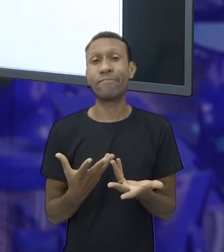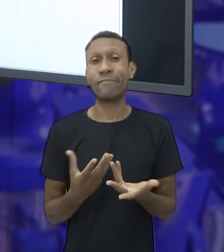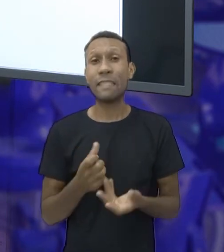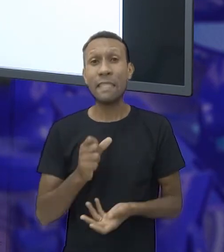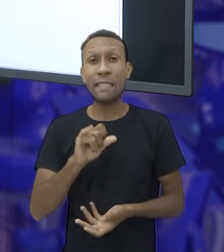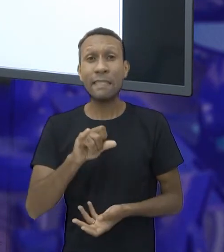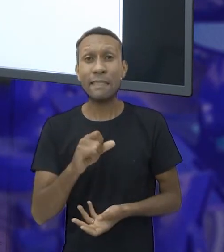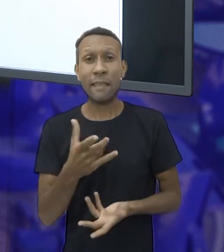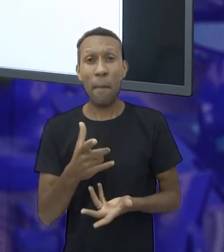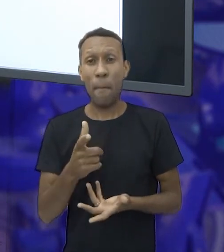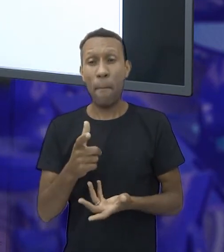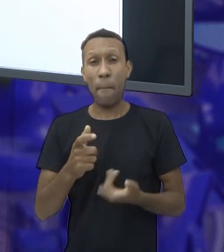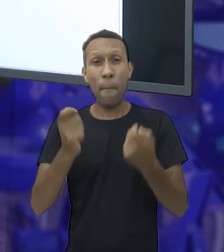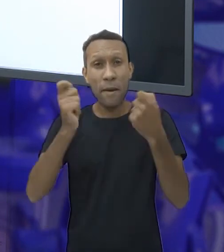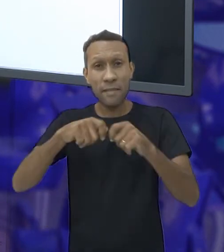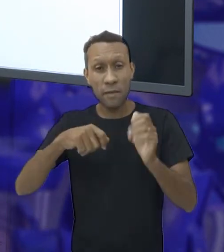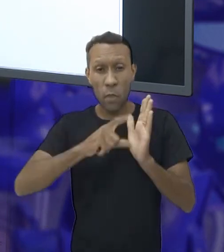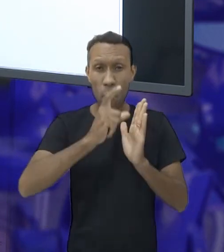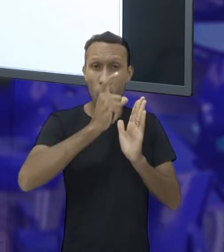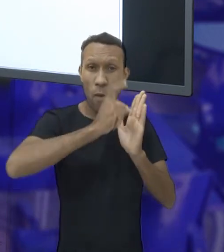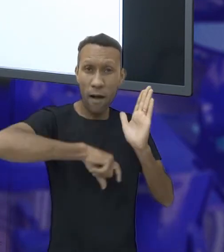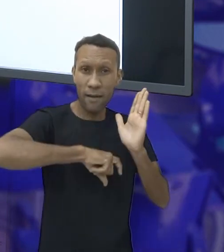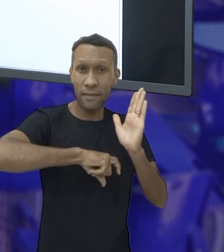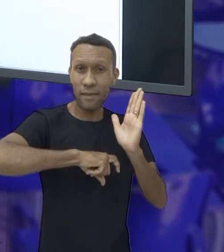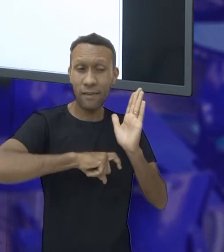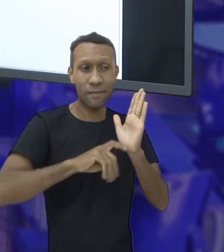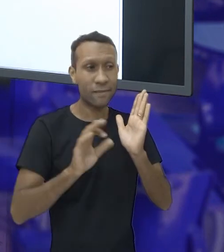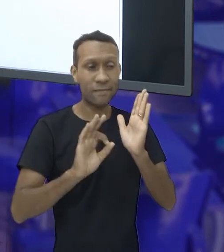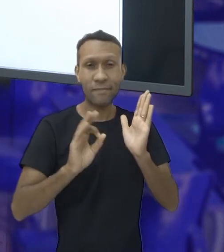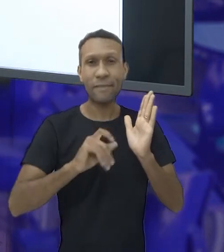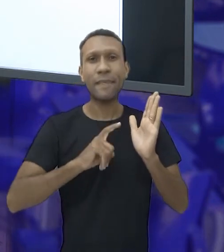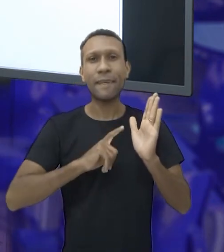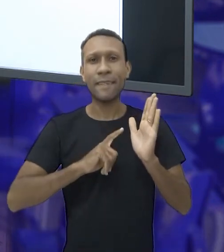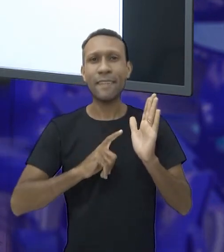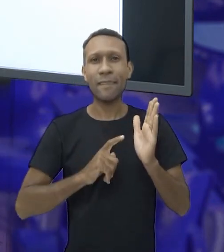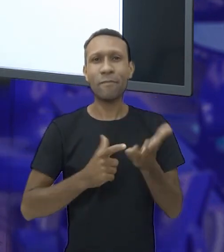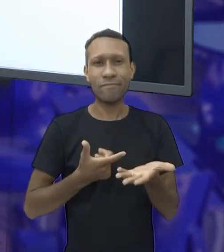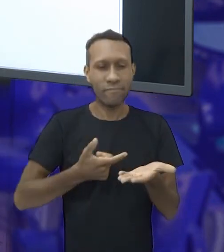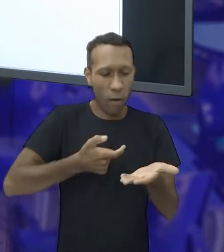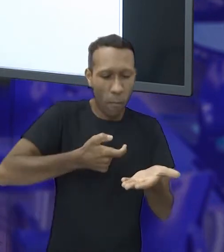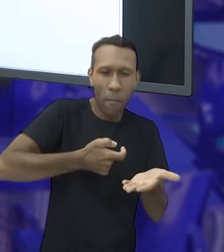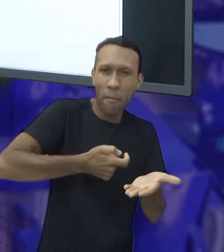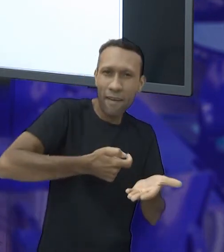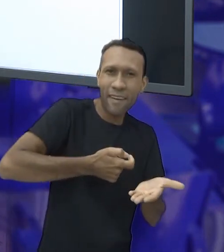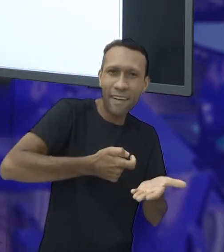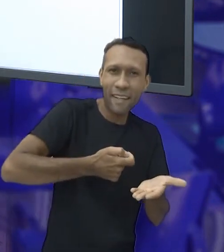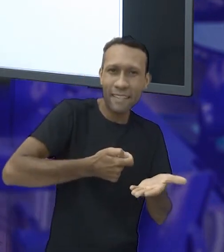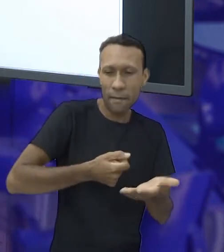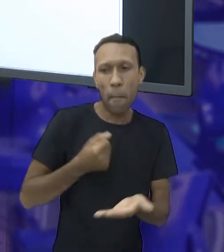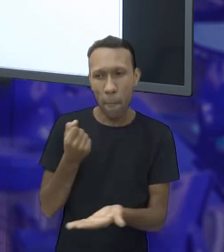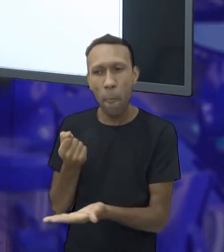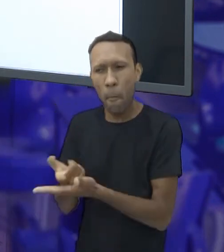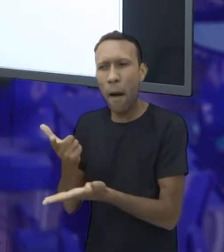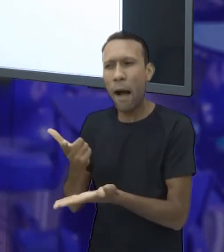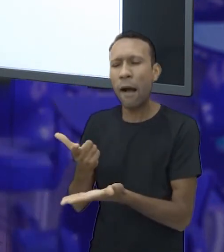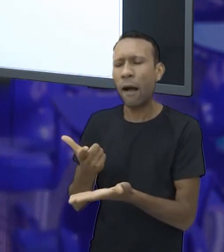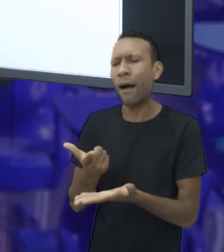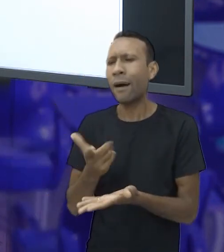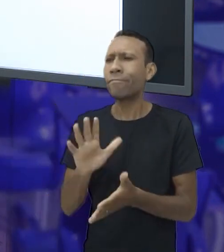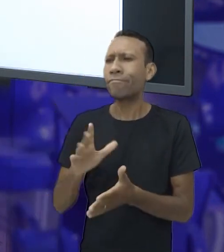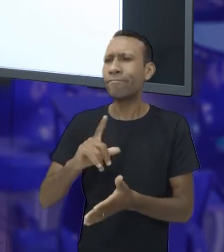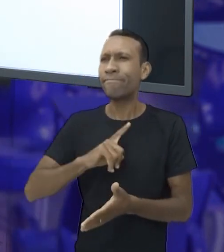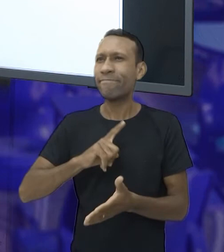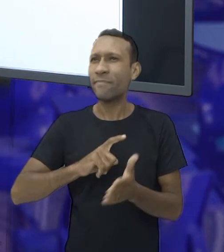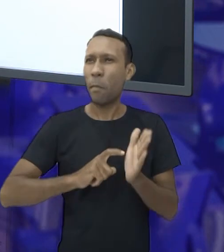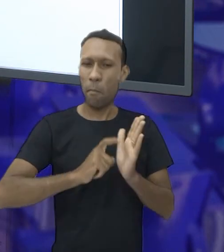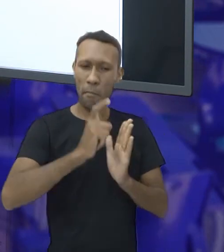sequer de um cartão de crédito, pois você tem o sistema de pagamento pelo celular. Eu mesmo, quando eu vou fazer algum pagamento que tem